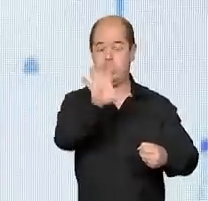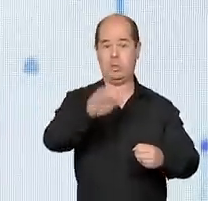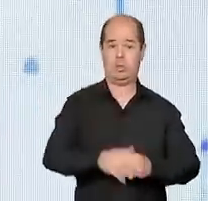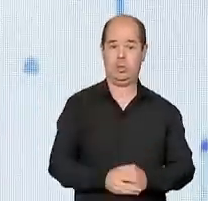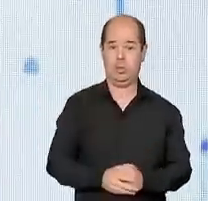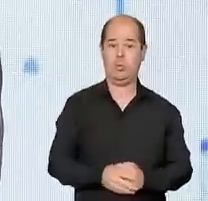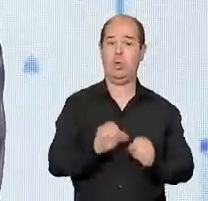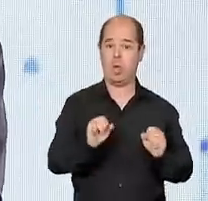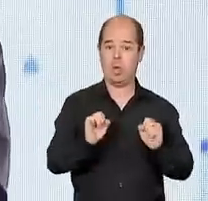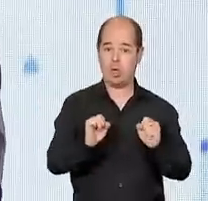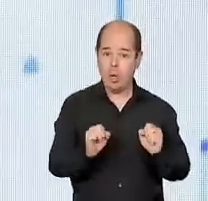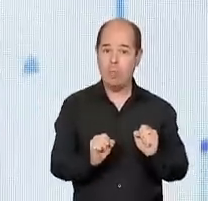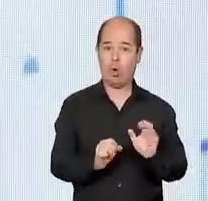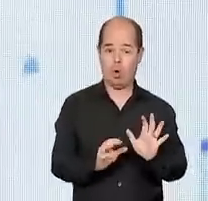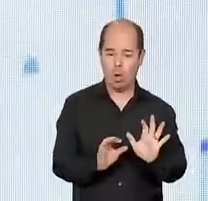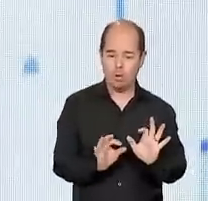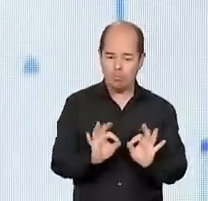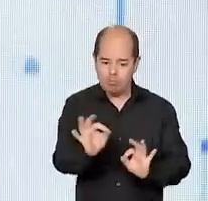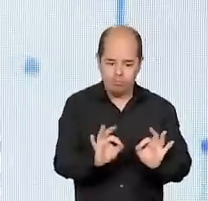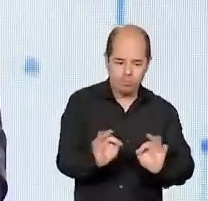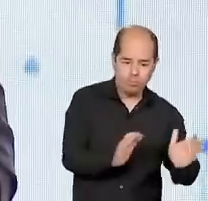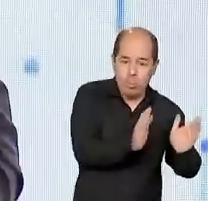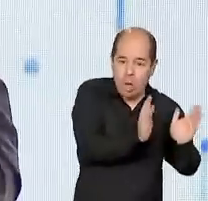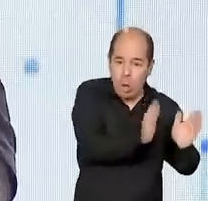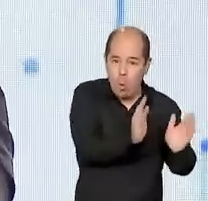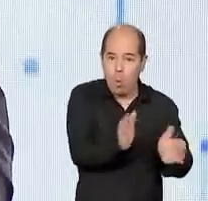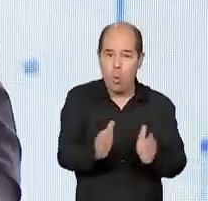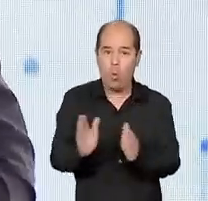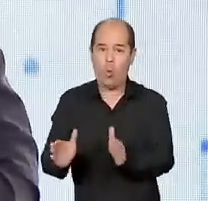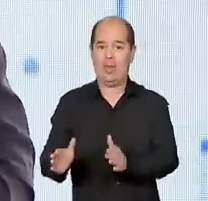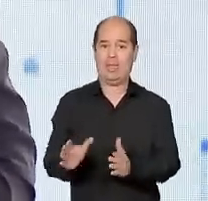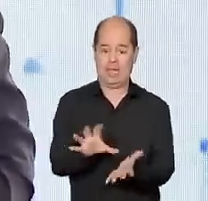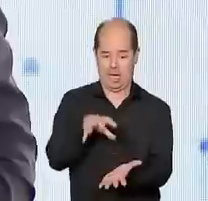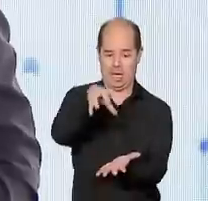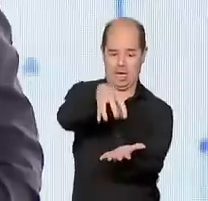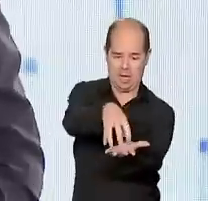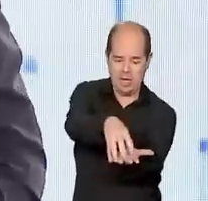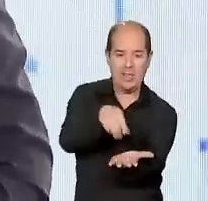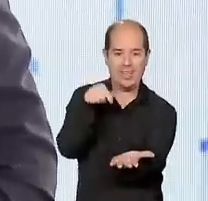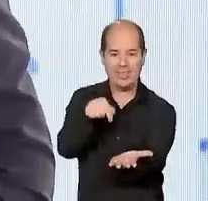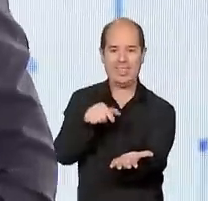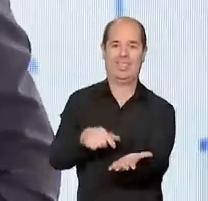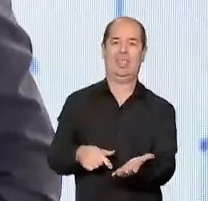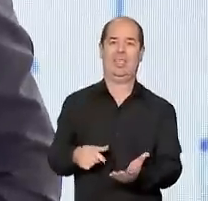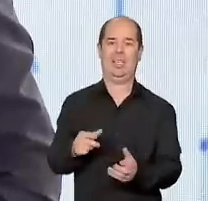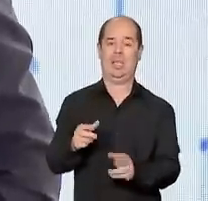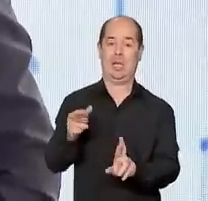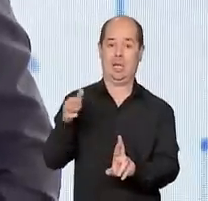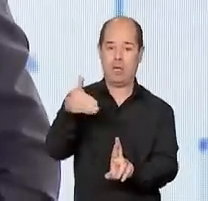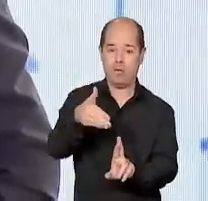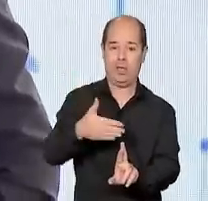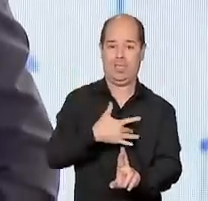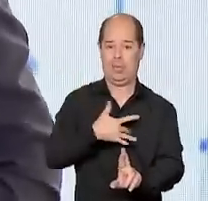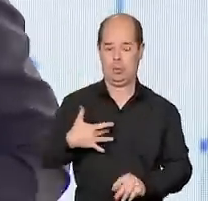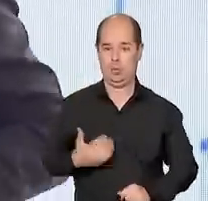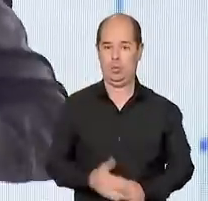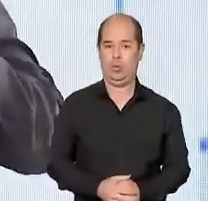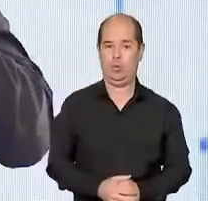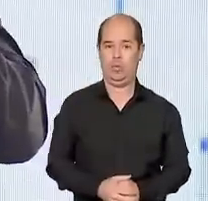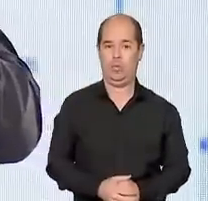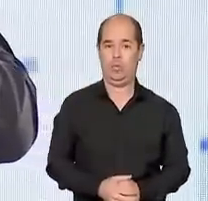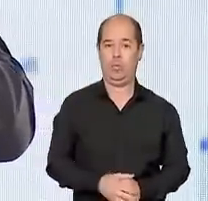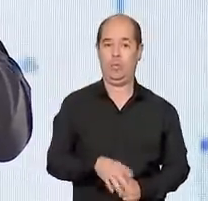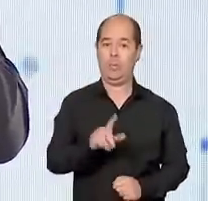para organizar o Complexo Industrial da Saúde. E aqui eu finalizo falando e reforçando